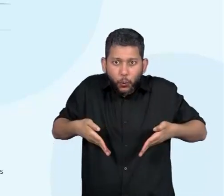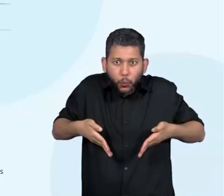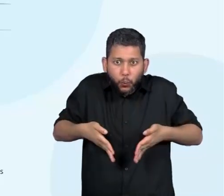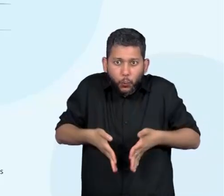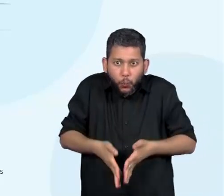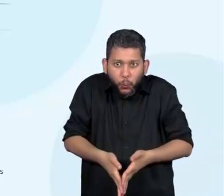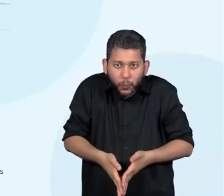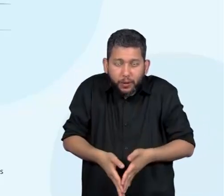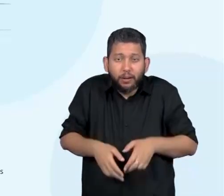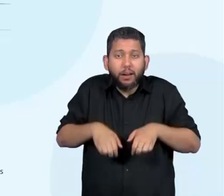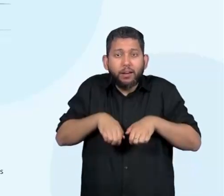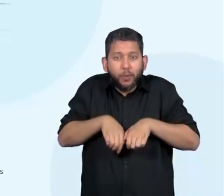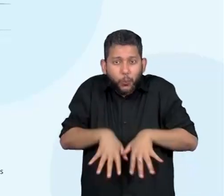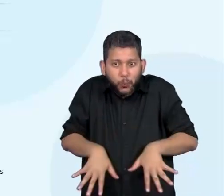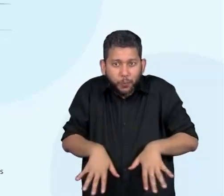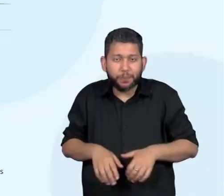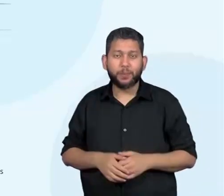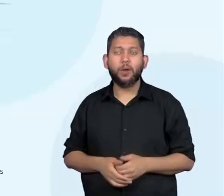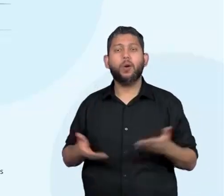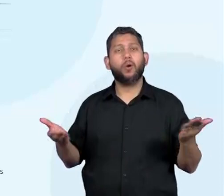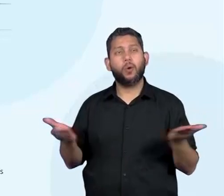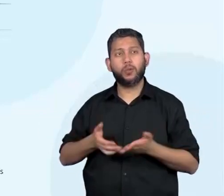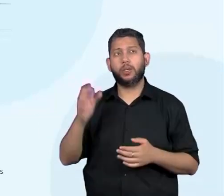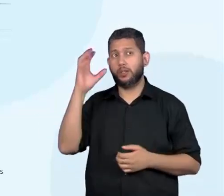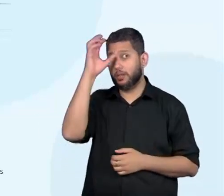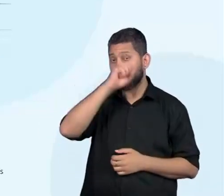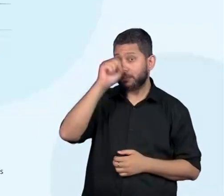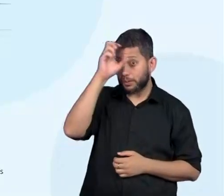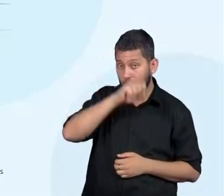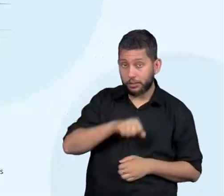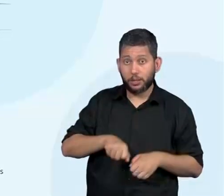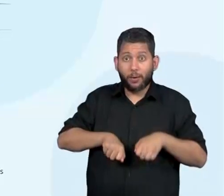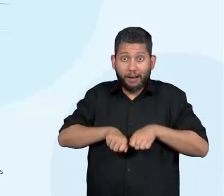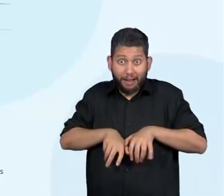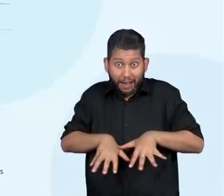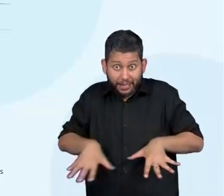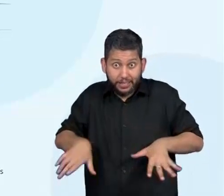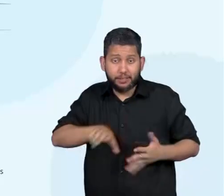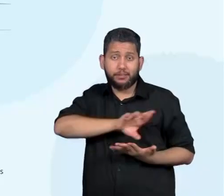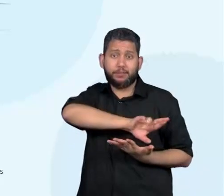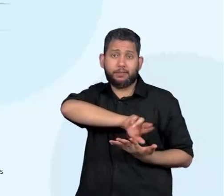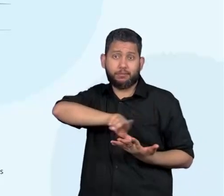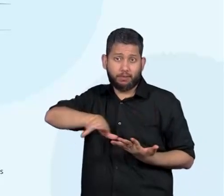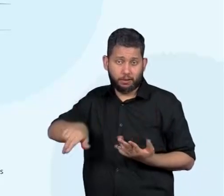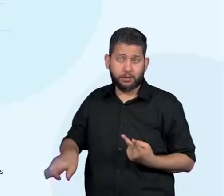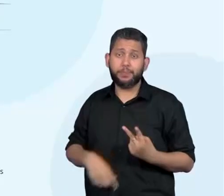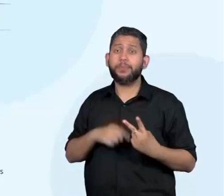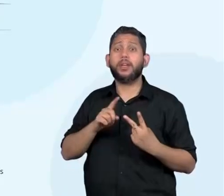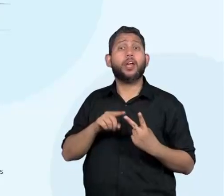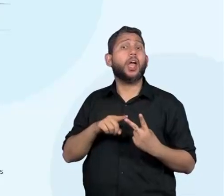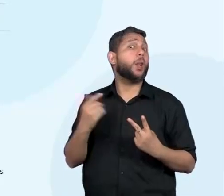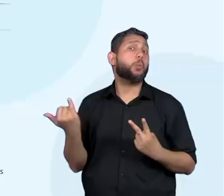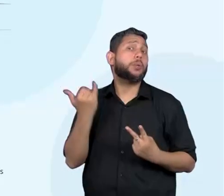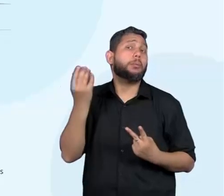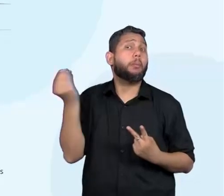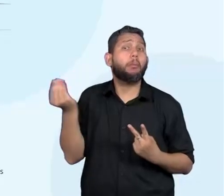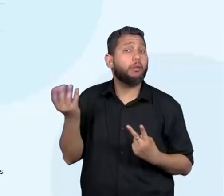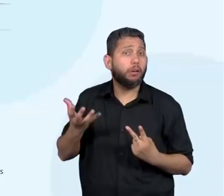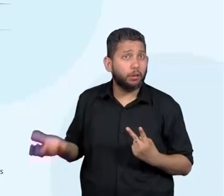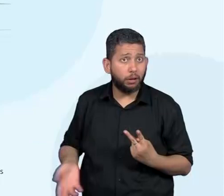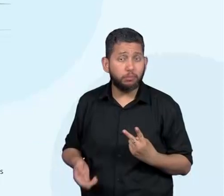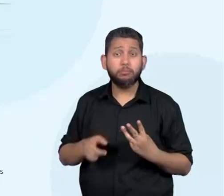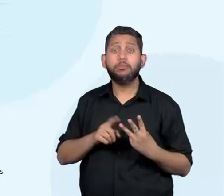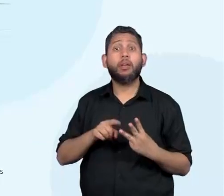nossas aulas e hoje nós aprendemos um pouquinho sobre os tipos de raízes, a importância delas e a relação também entre as raízes